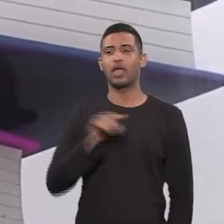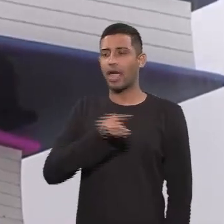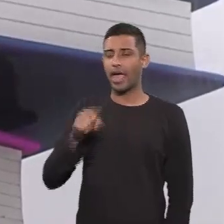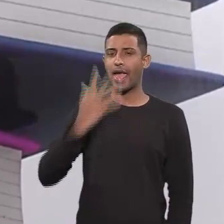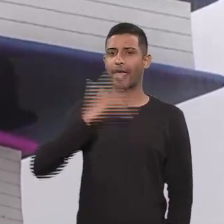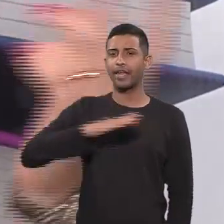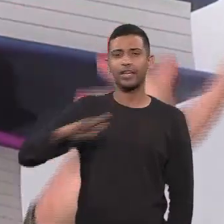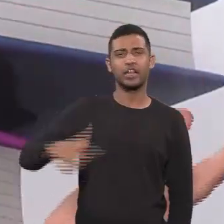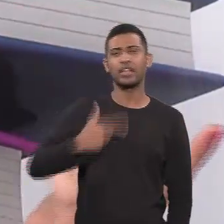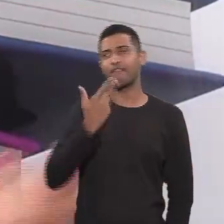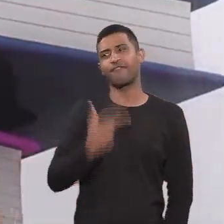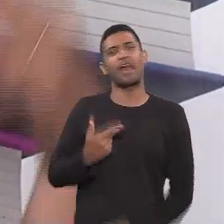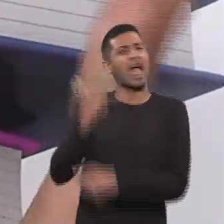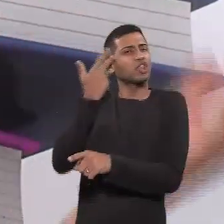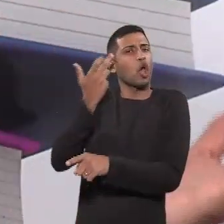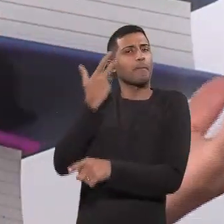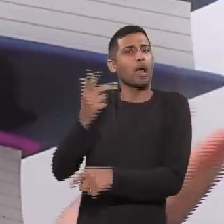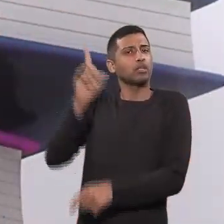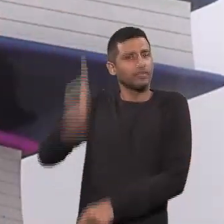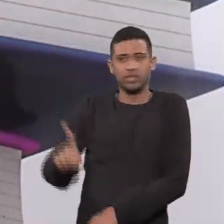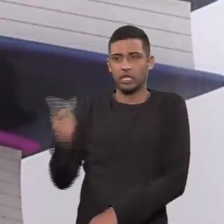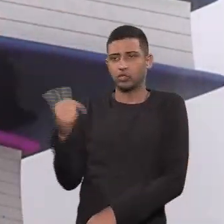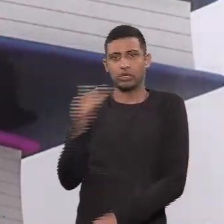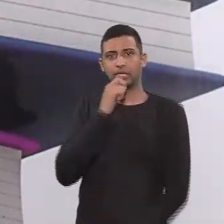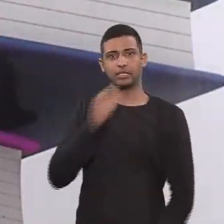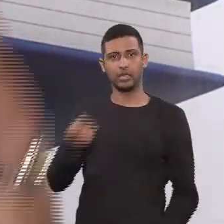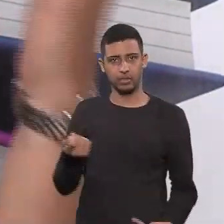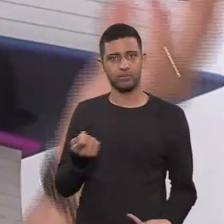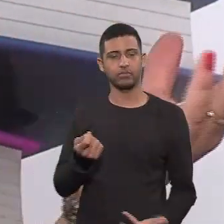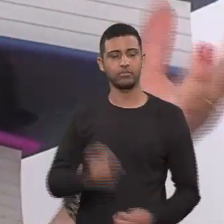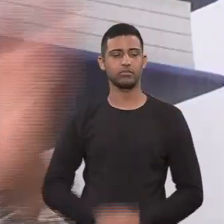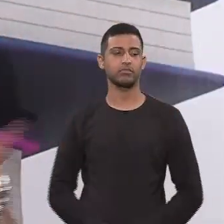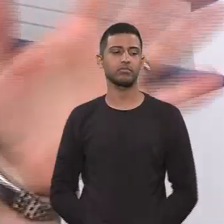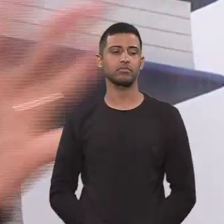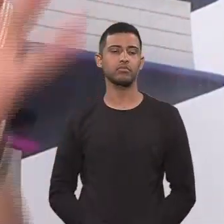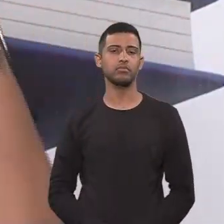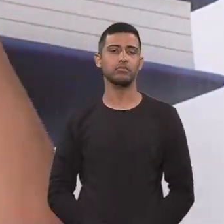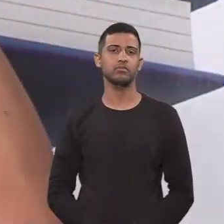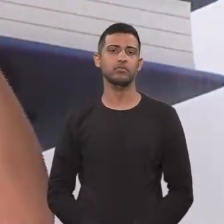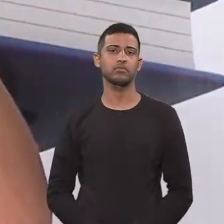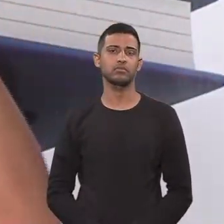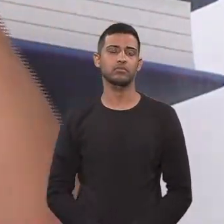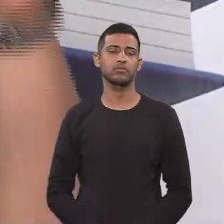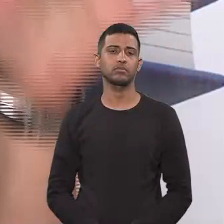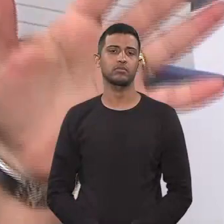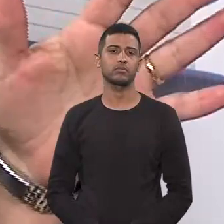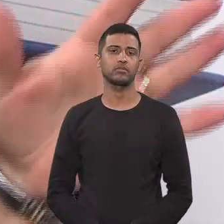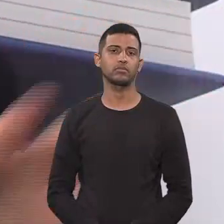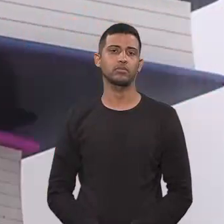a criança dita normal, né, sem deficiência, né, neurotípicos, que a gente usa, quer dizer,